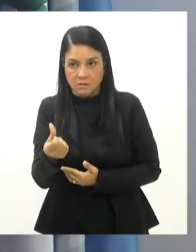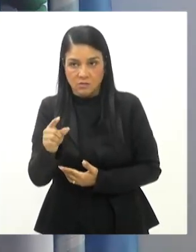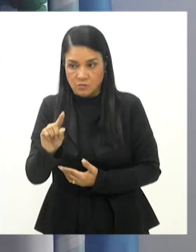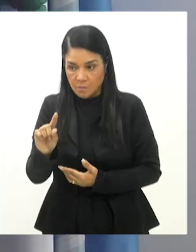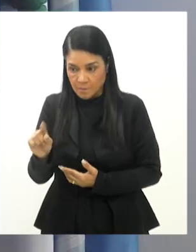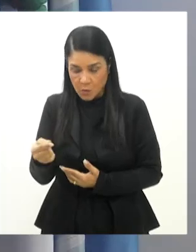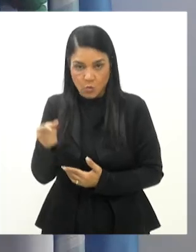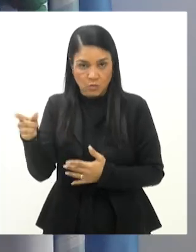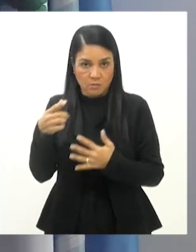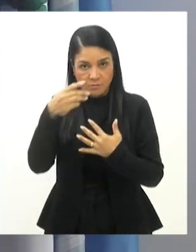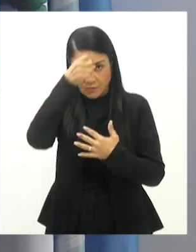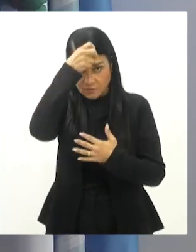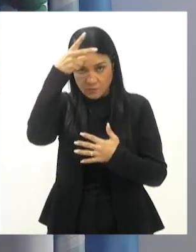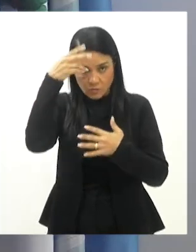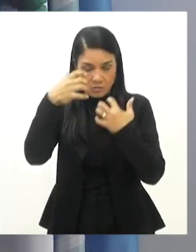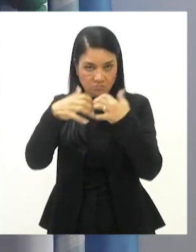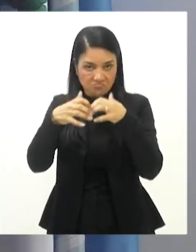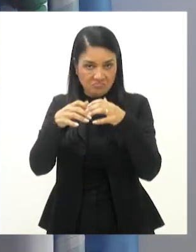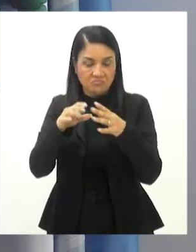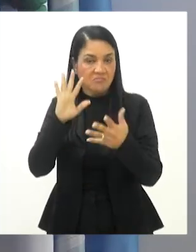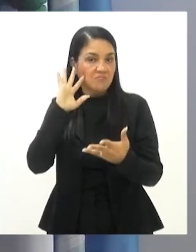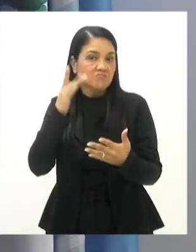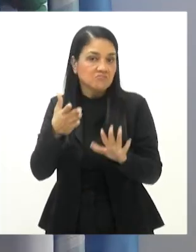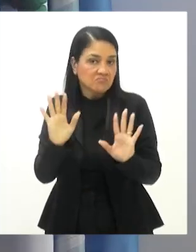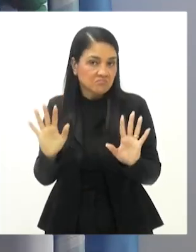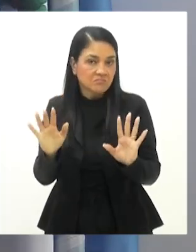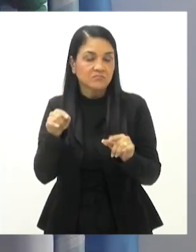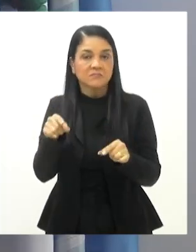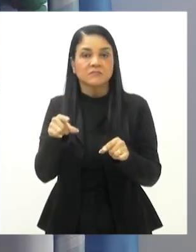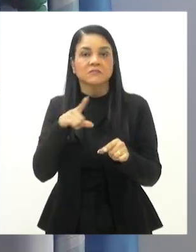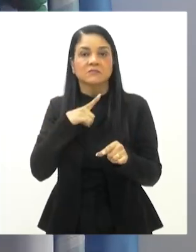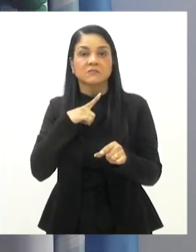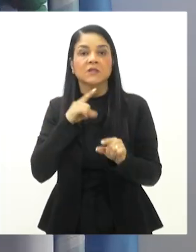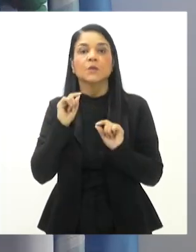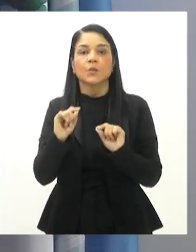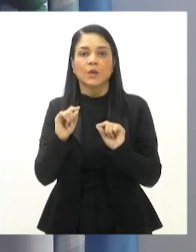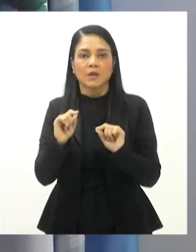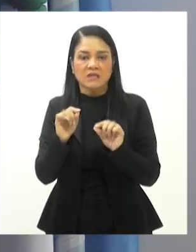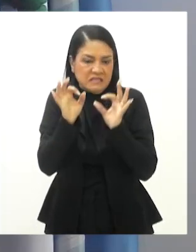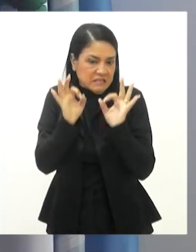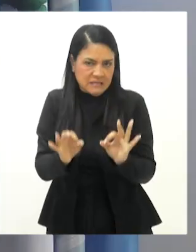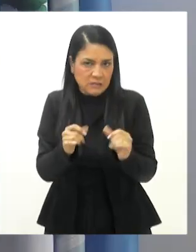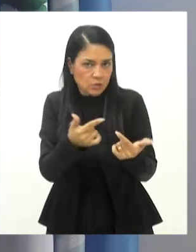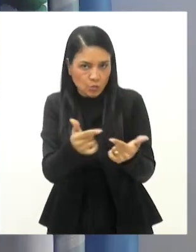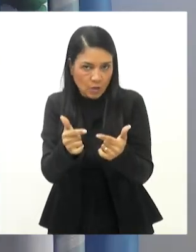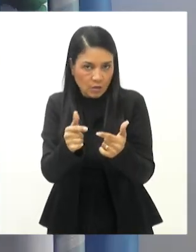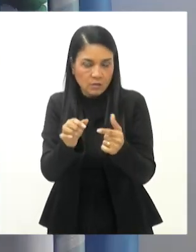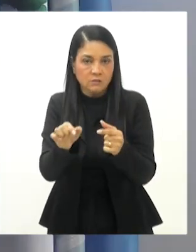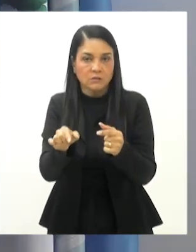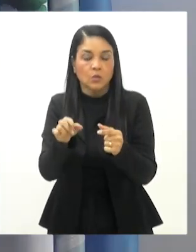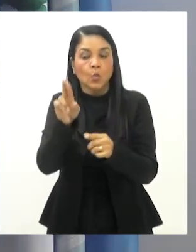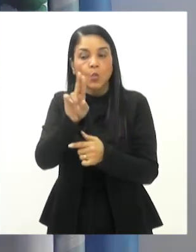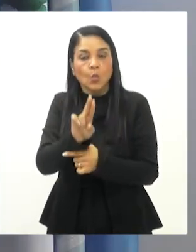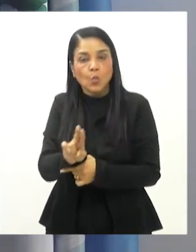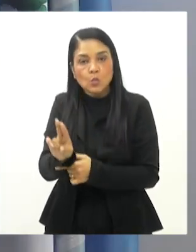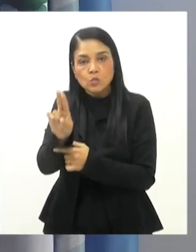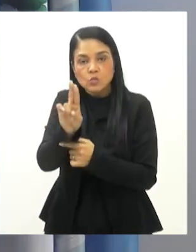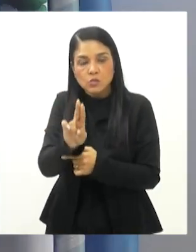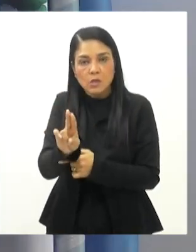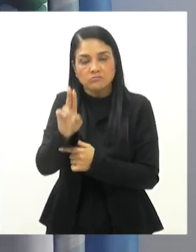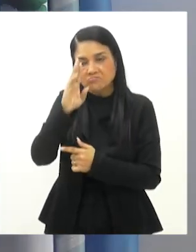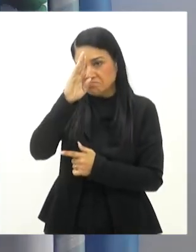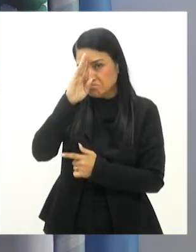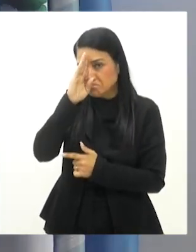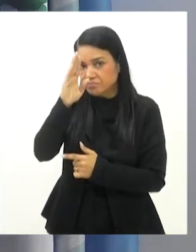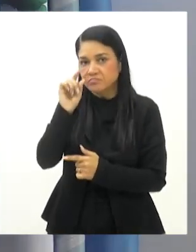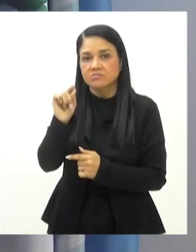Prefeitura de Petrópolis. Os recursos não alocados tendem, ou seja, é uma tendência, não é uma certeza, a ser utilizados